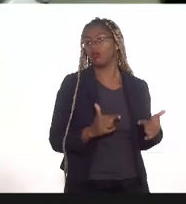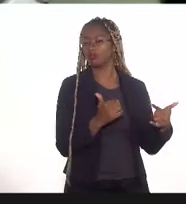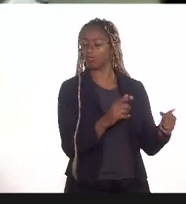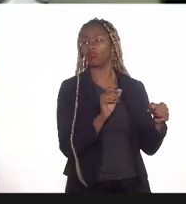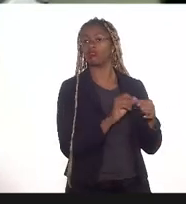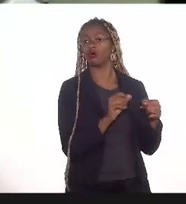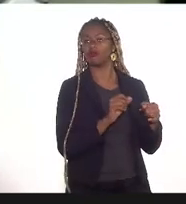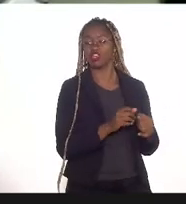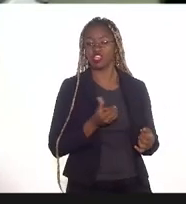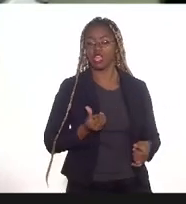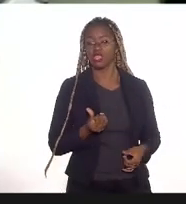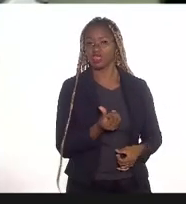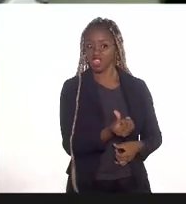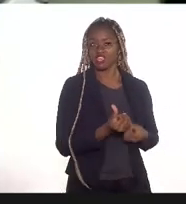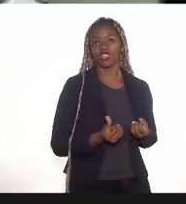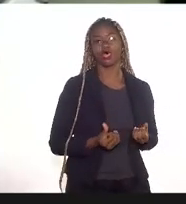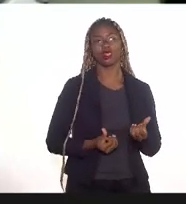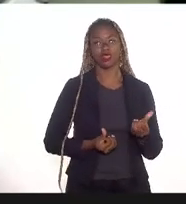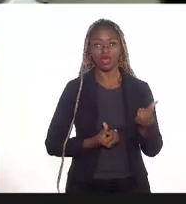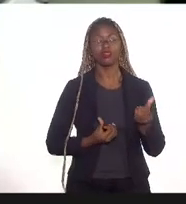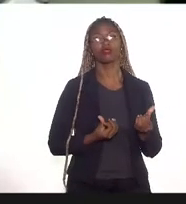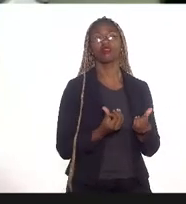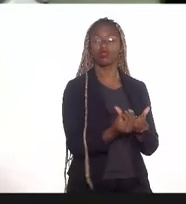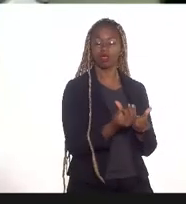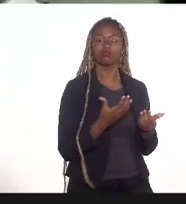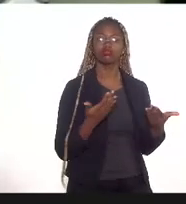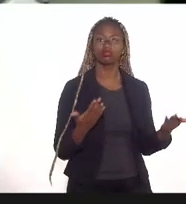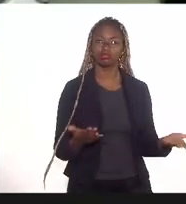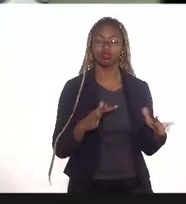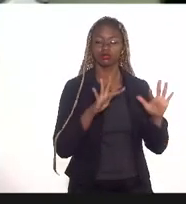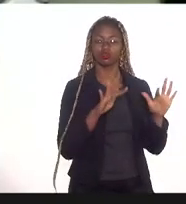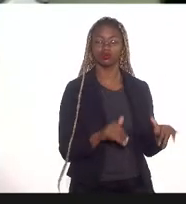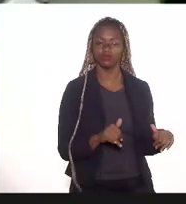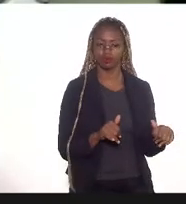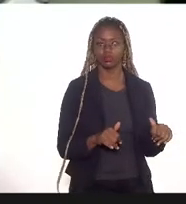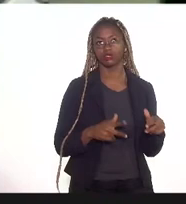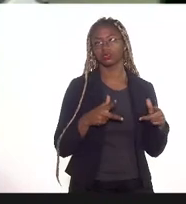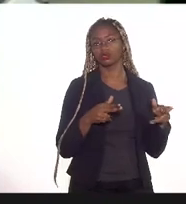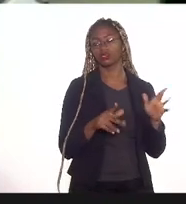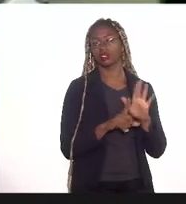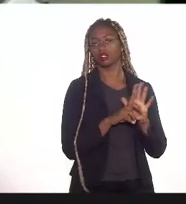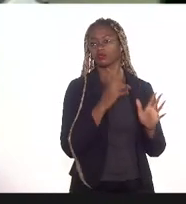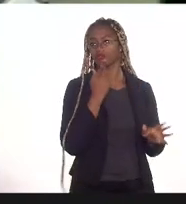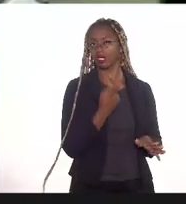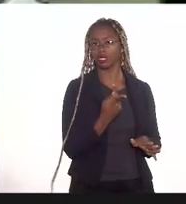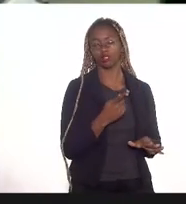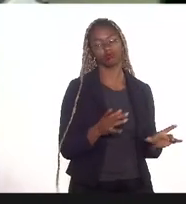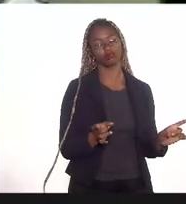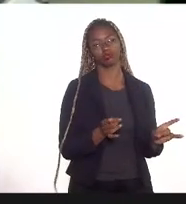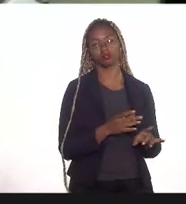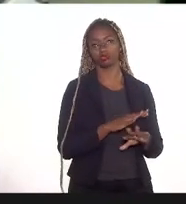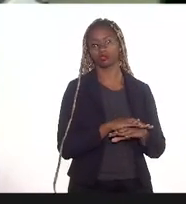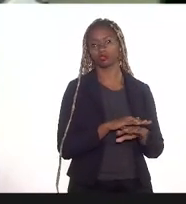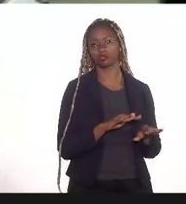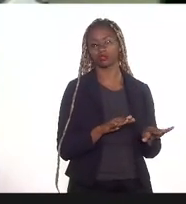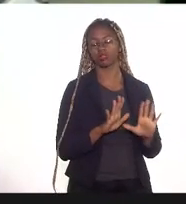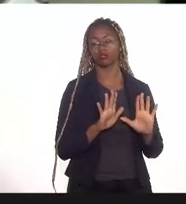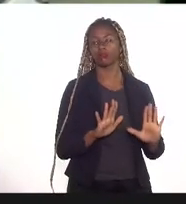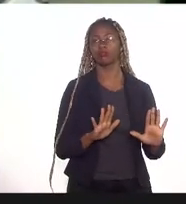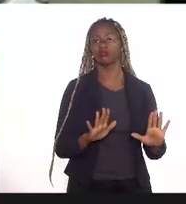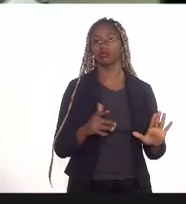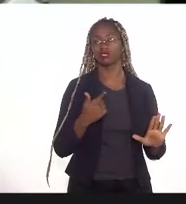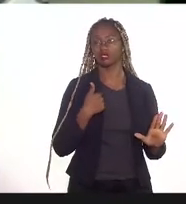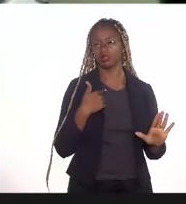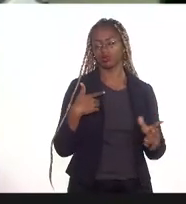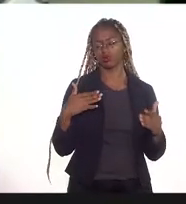forma semestral e, no final do exercício, como determina a lei, será consolidada. Tendo em vista, e eu concordo